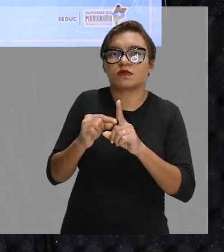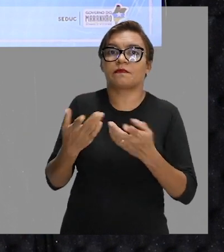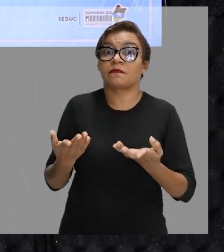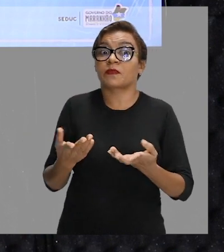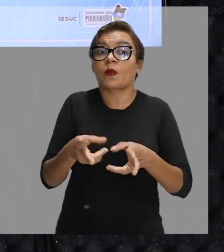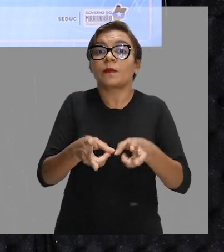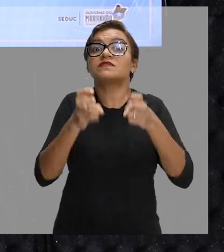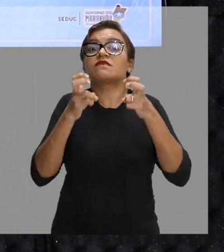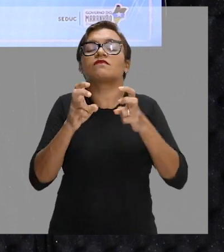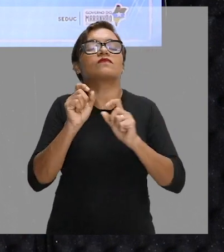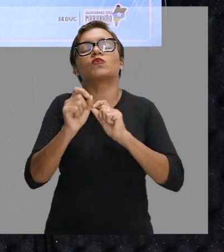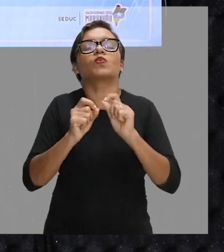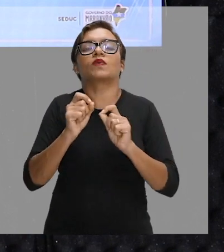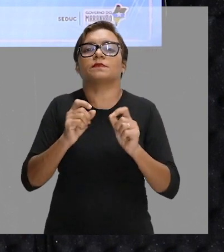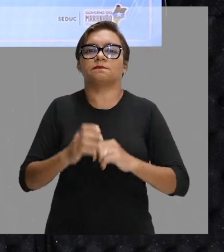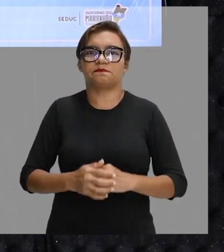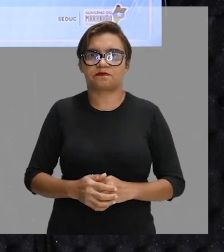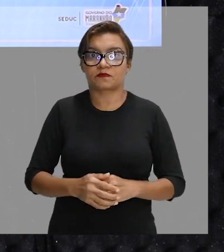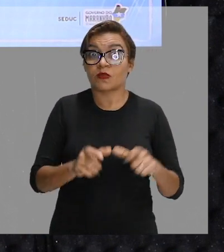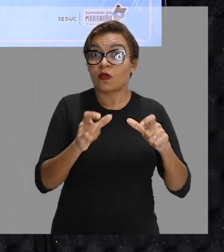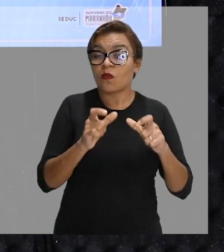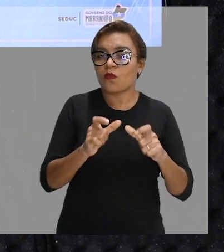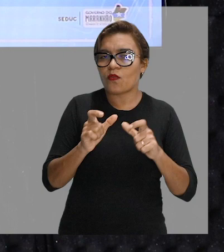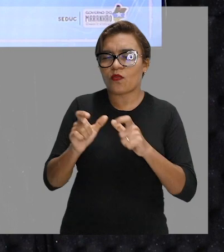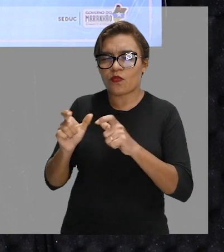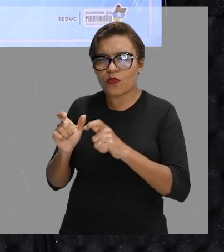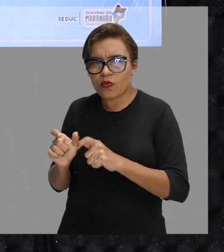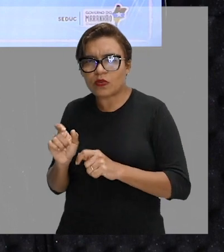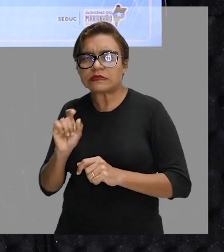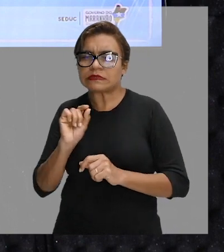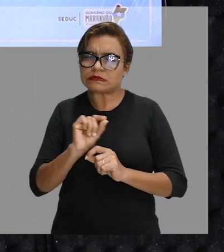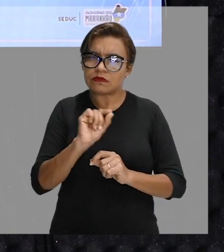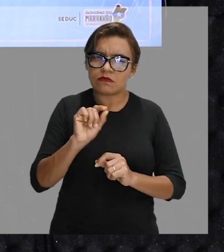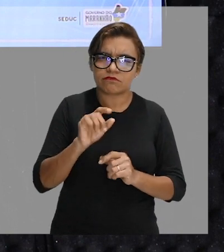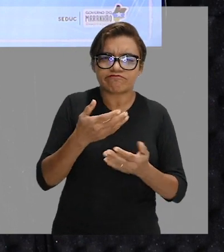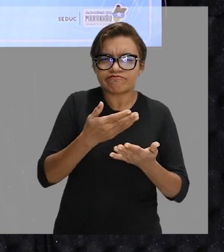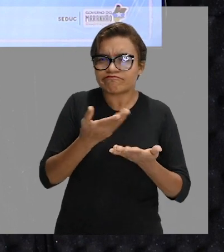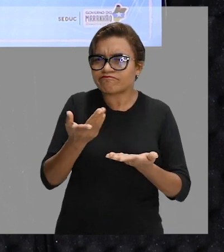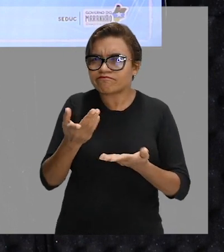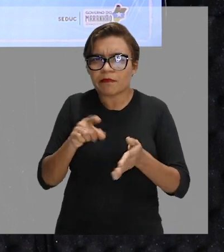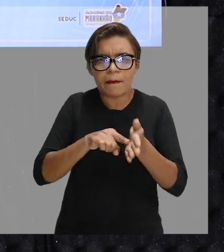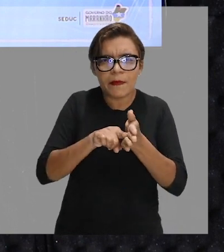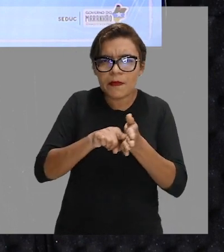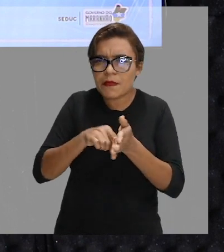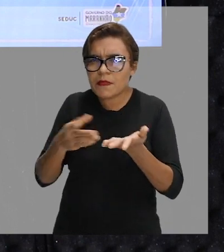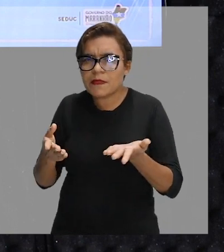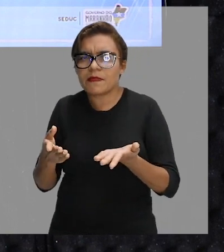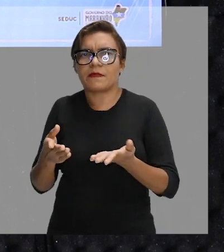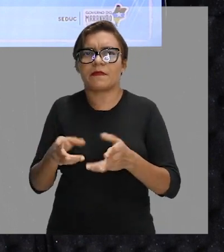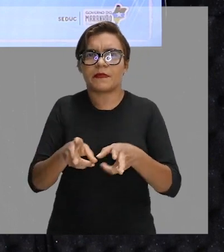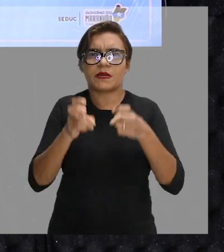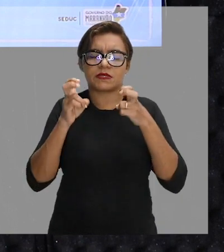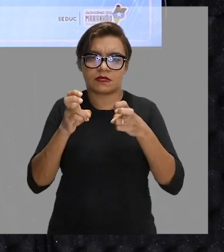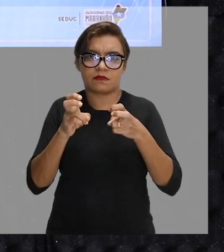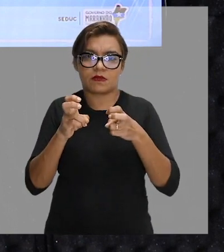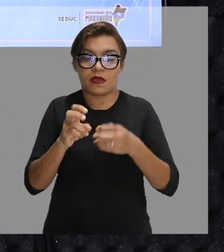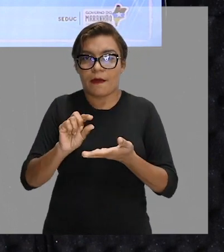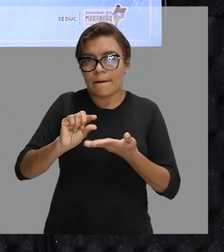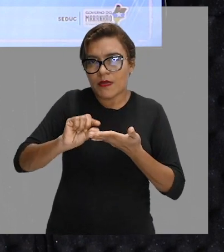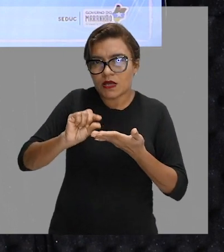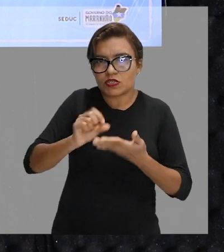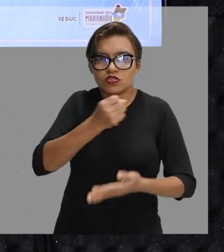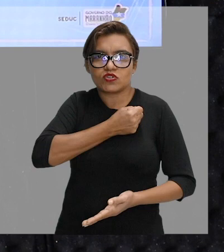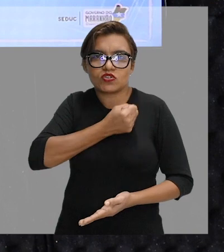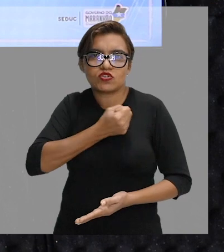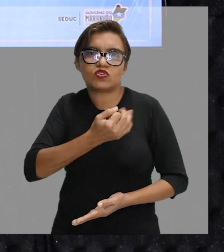tenho que observar? Onde nós vamos ter a maior quantidade de partículas. Porque já que eu quero